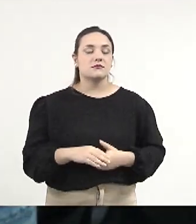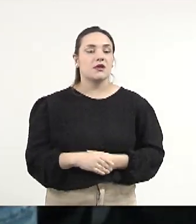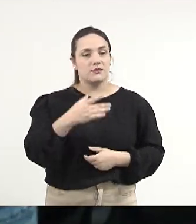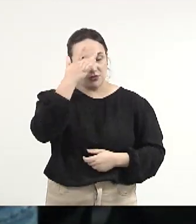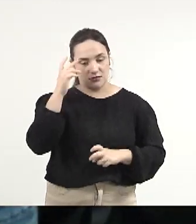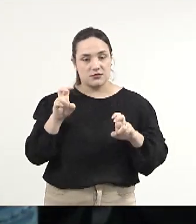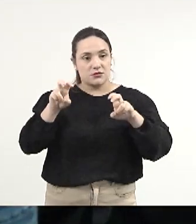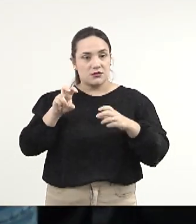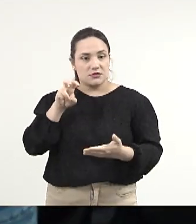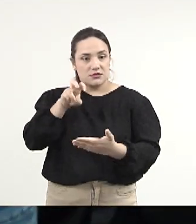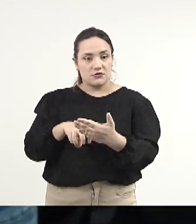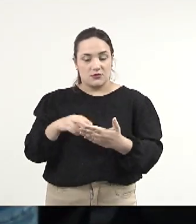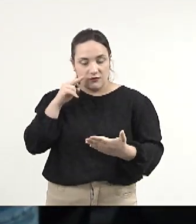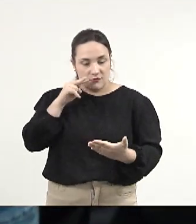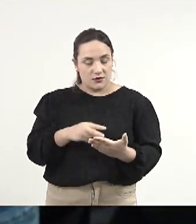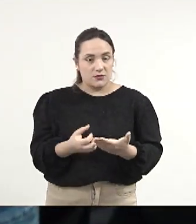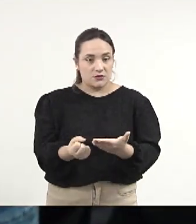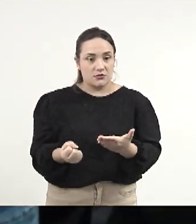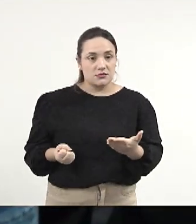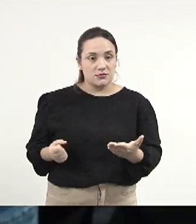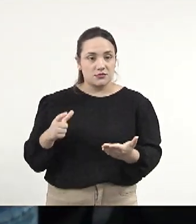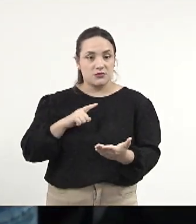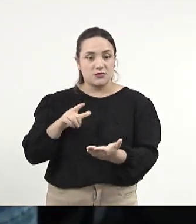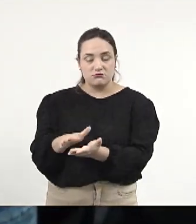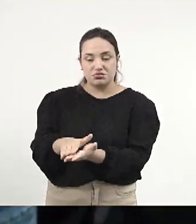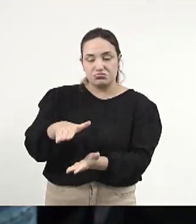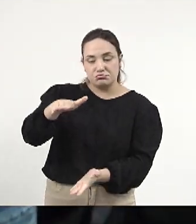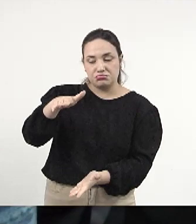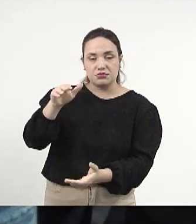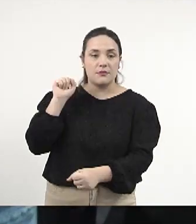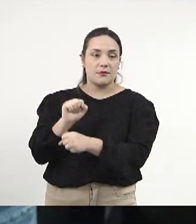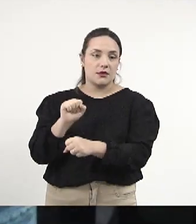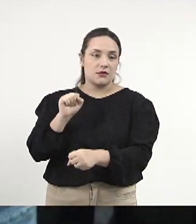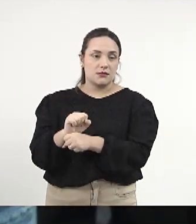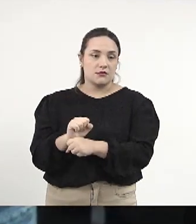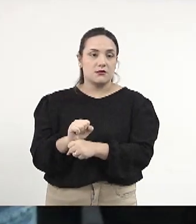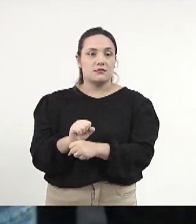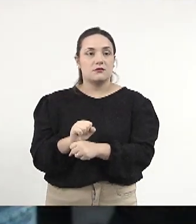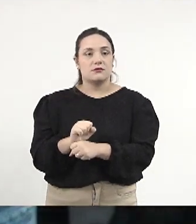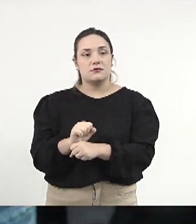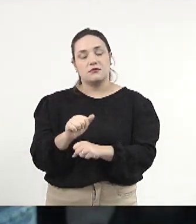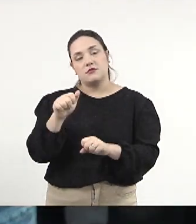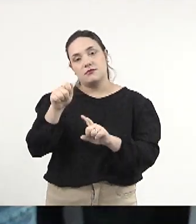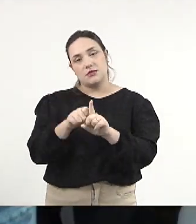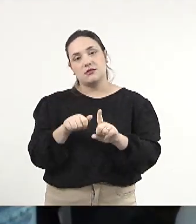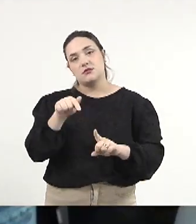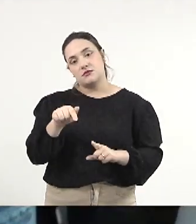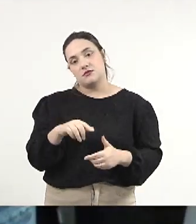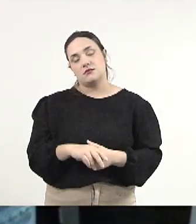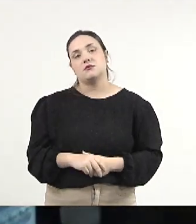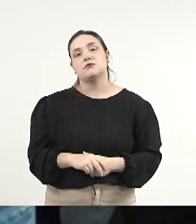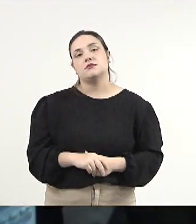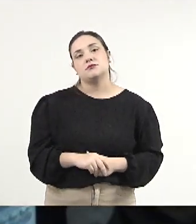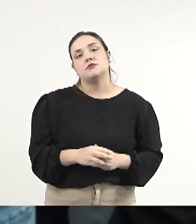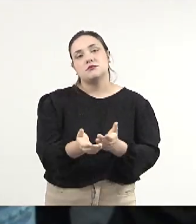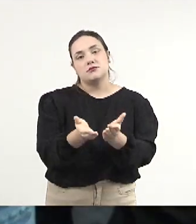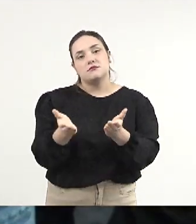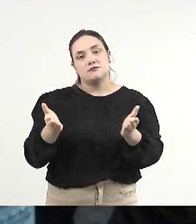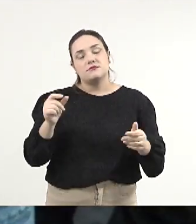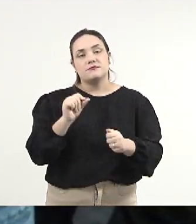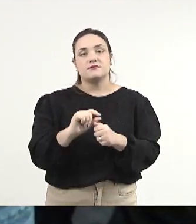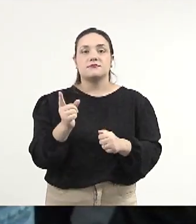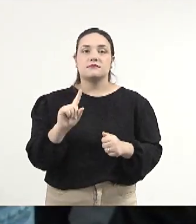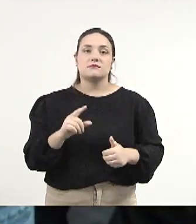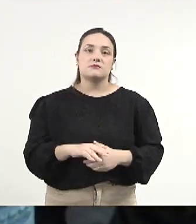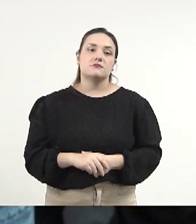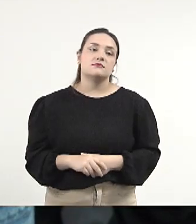na mesa, abriu a gaveta e tinha processos parados de 7 meses de processo de licitação que ele não fez